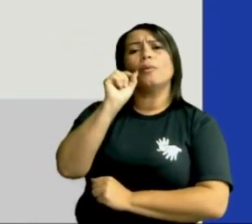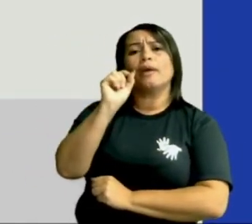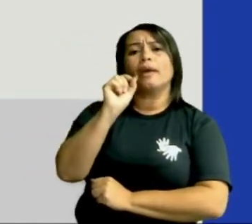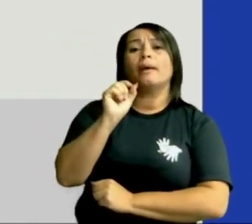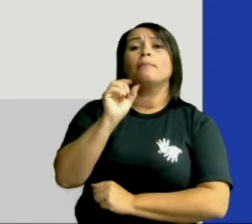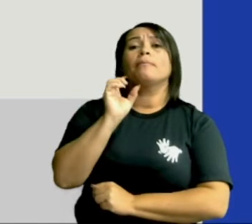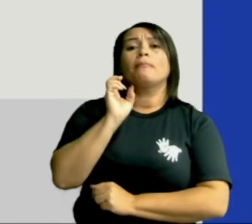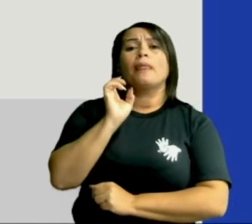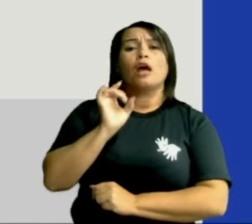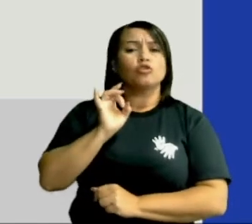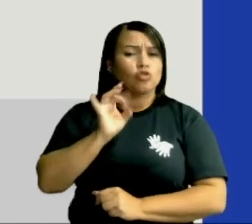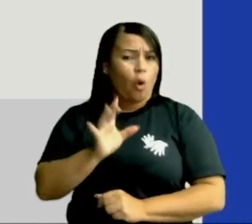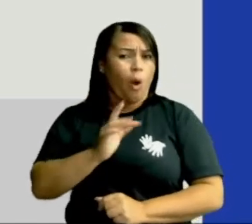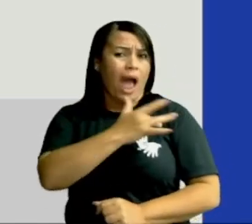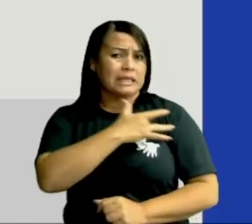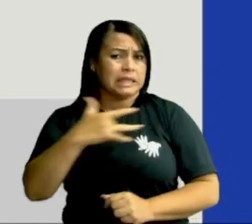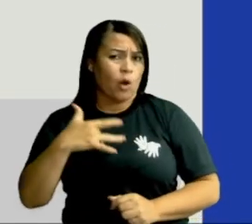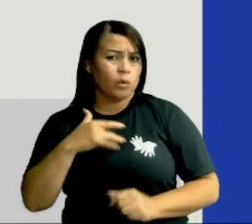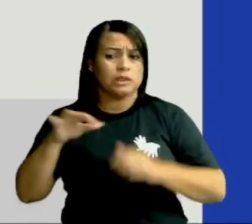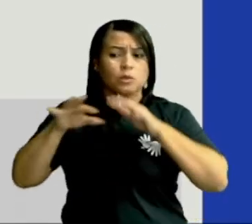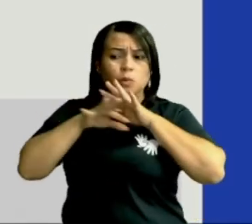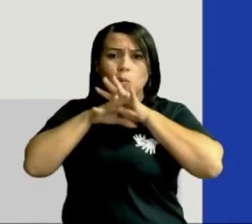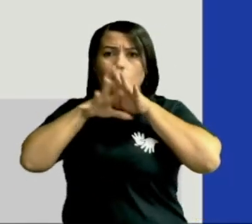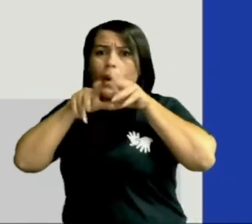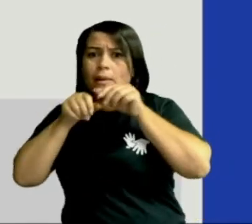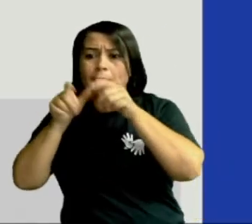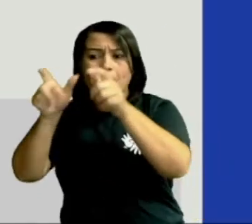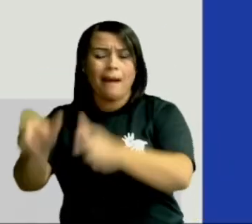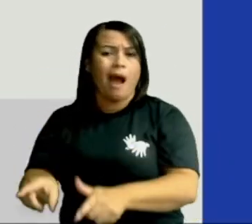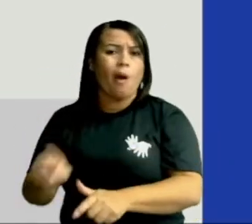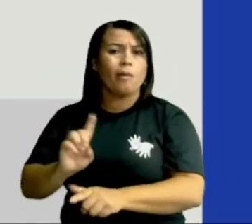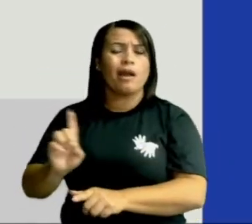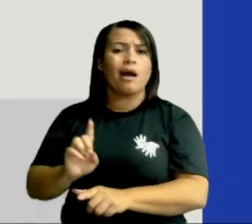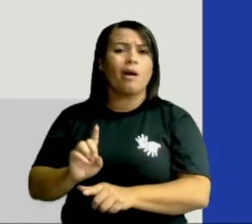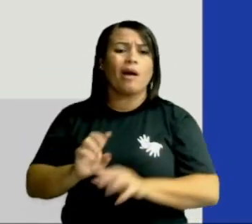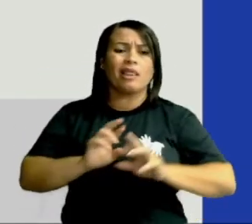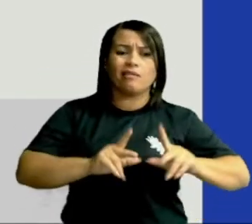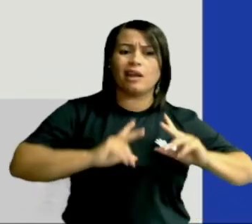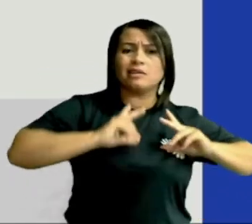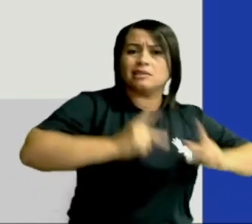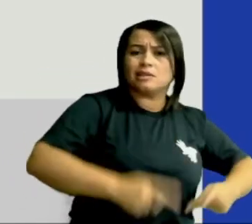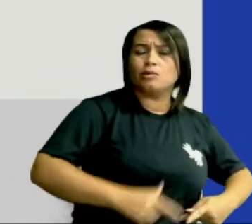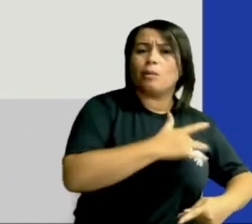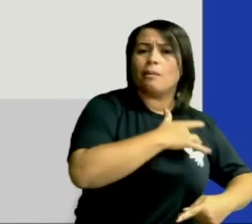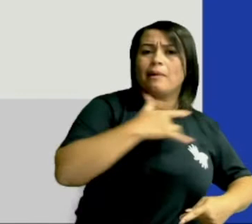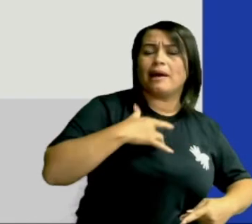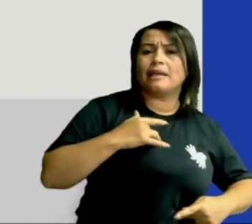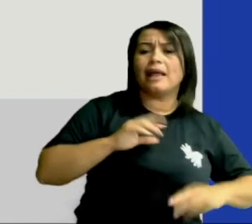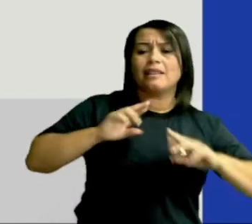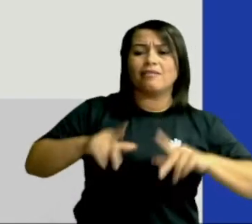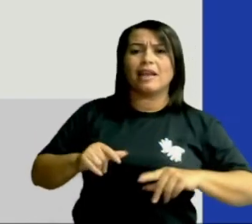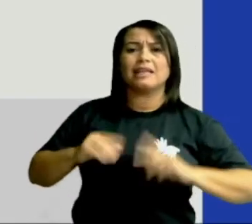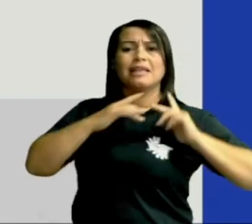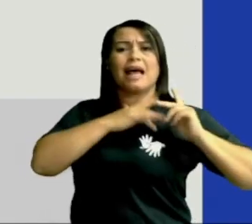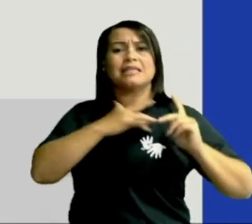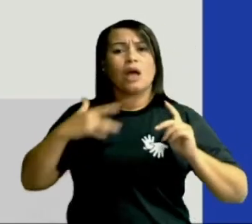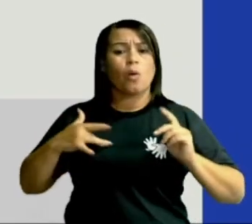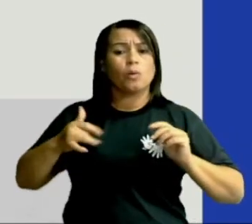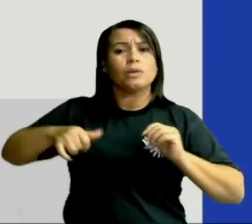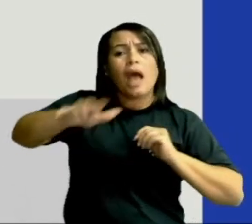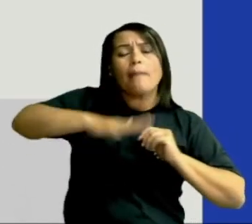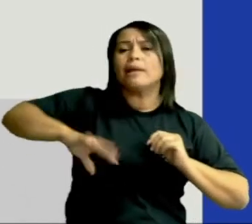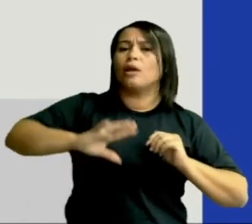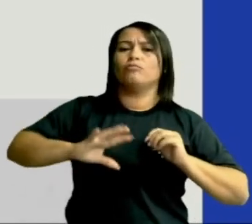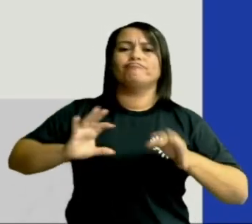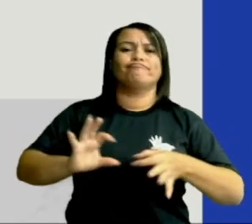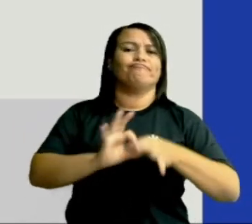existe só a saúde do animal, diferente da saúde humana, diferente da saúde ambiental. Todos